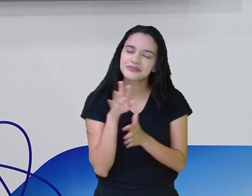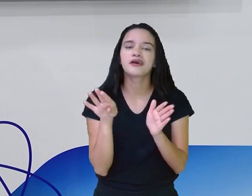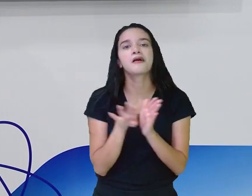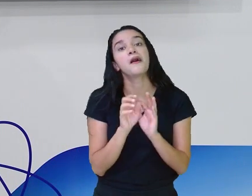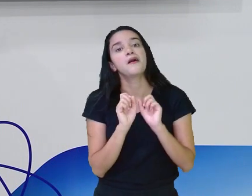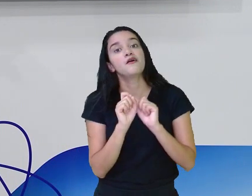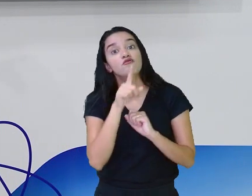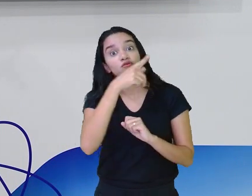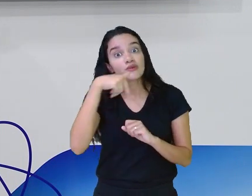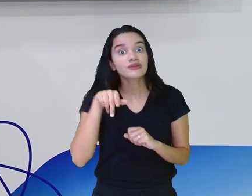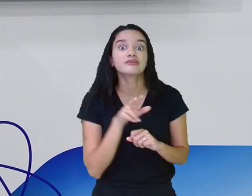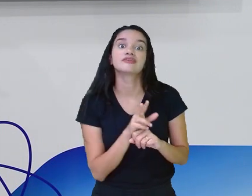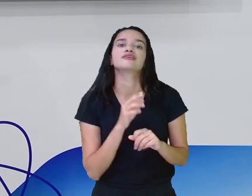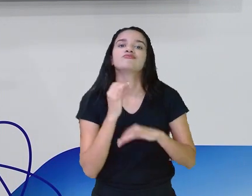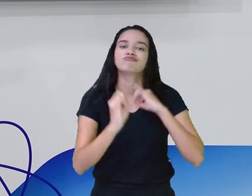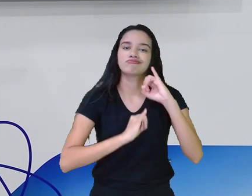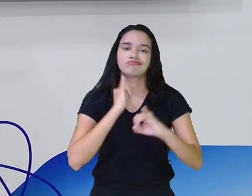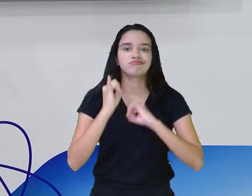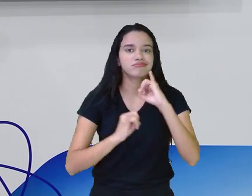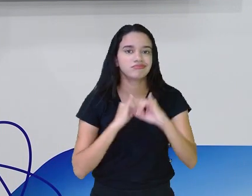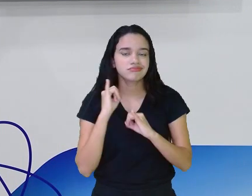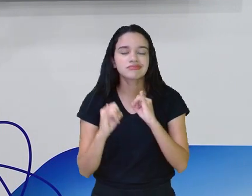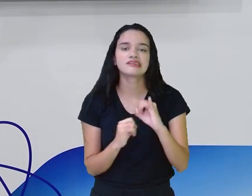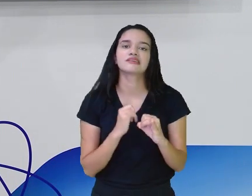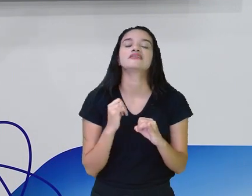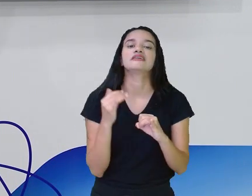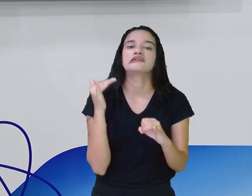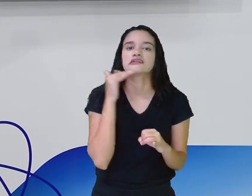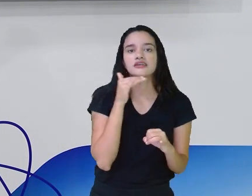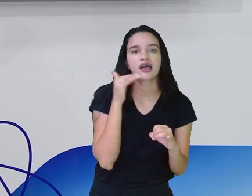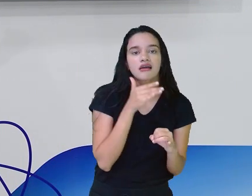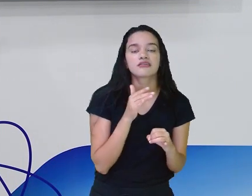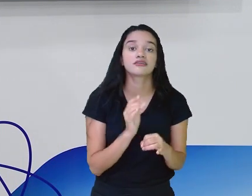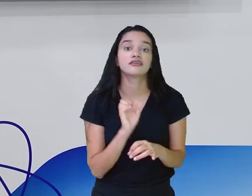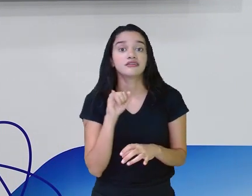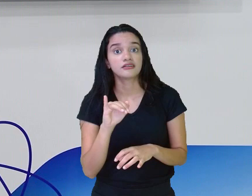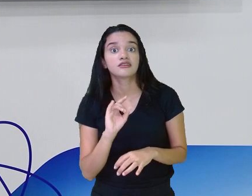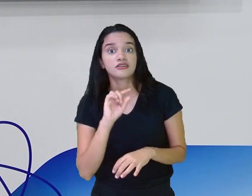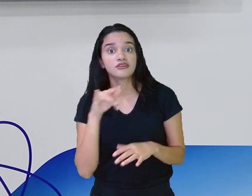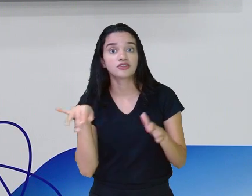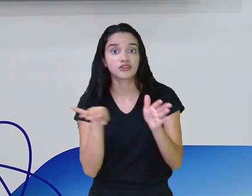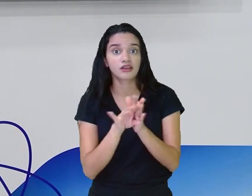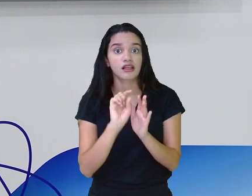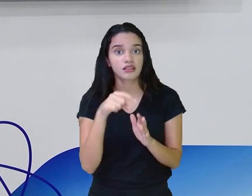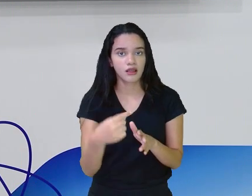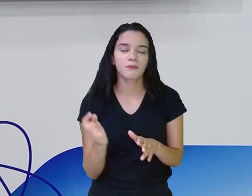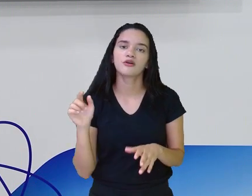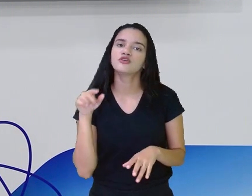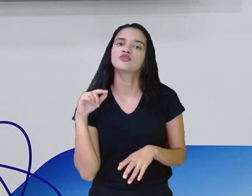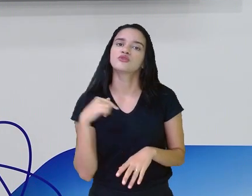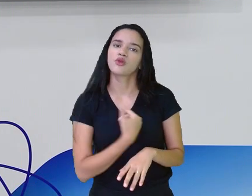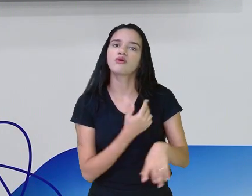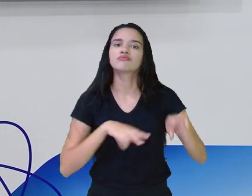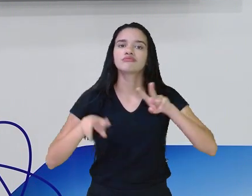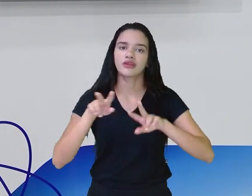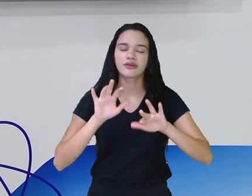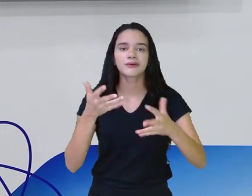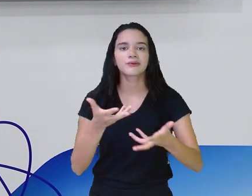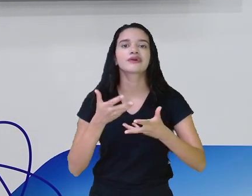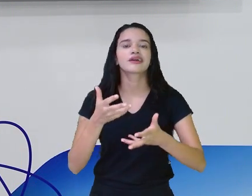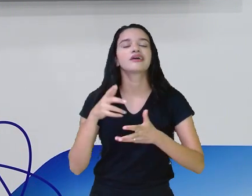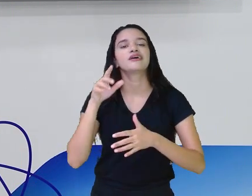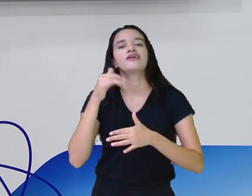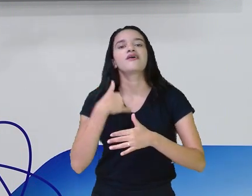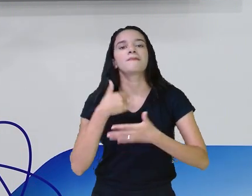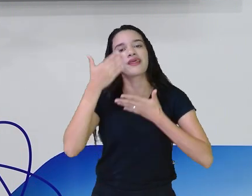ser que vocês estão mandando e a internet não está ajudando. Se chegar depois, a gente visualiza, eu cito na próxima aula. Deixa eu agradecer aqui a Midian,